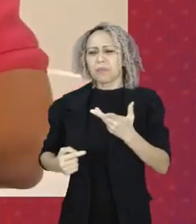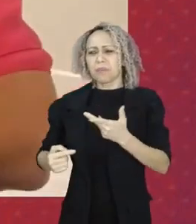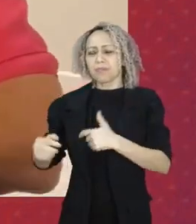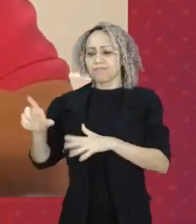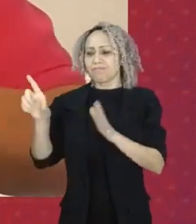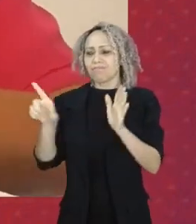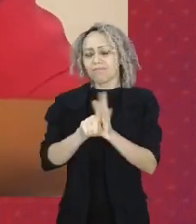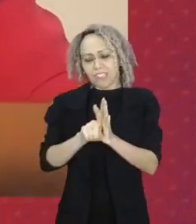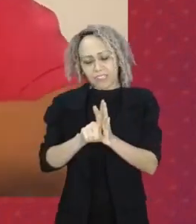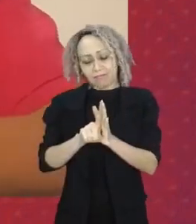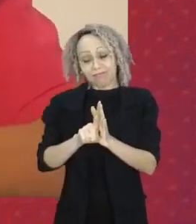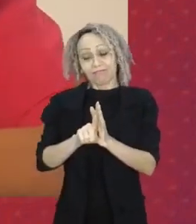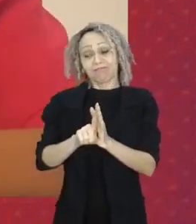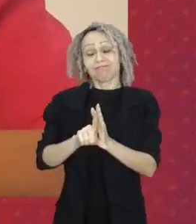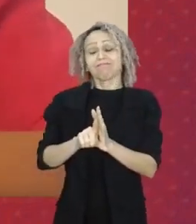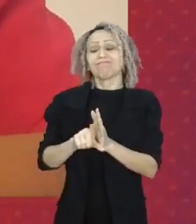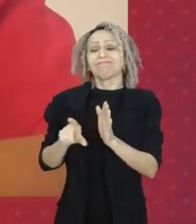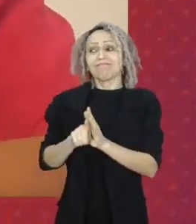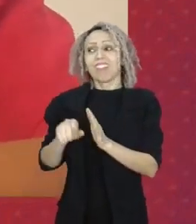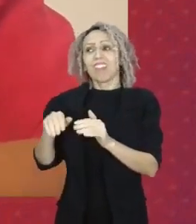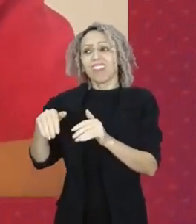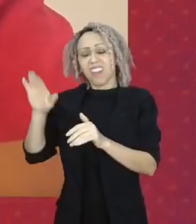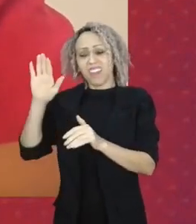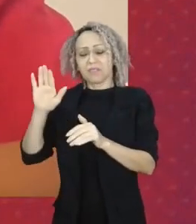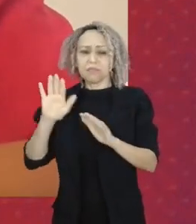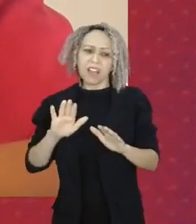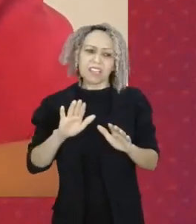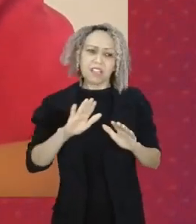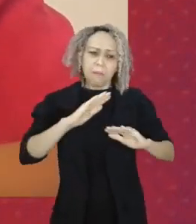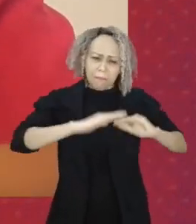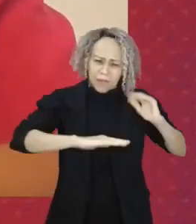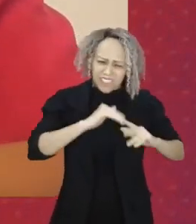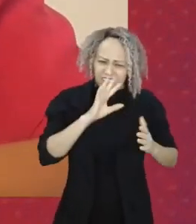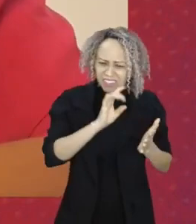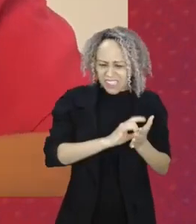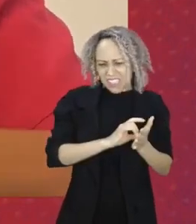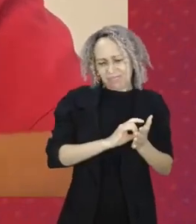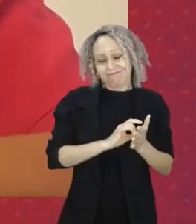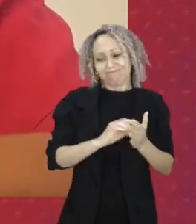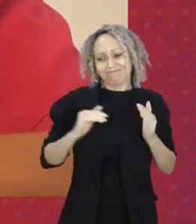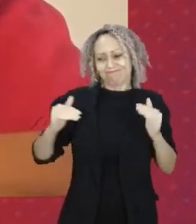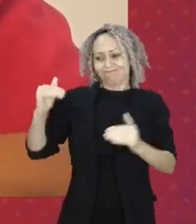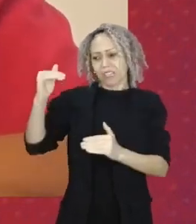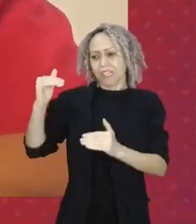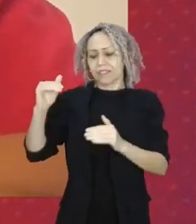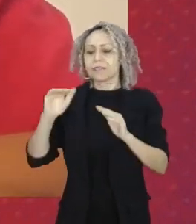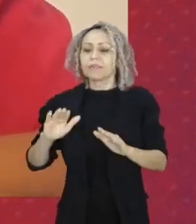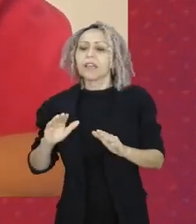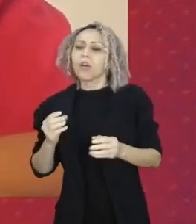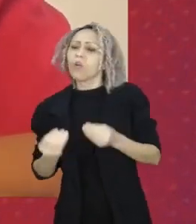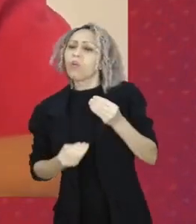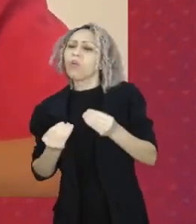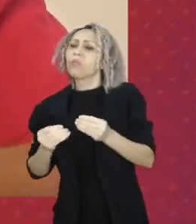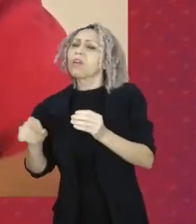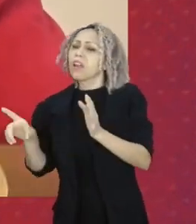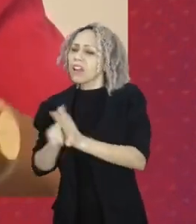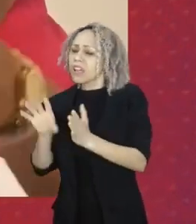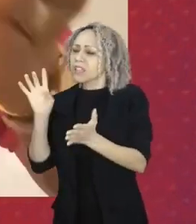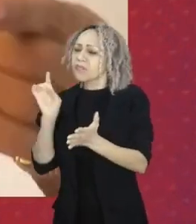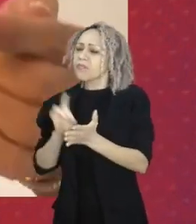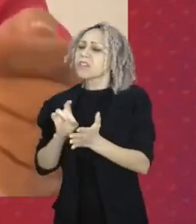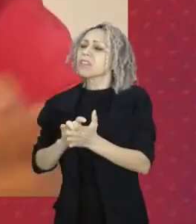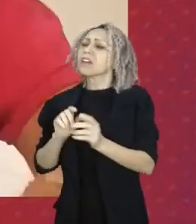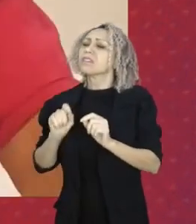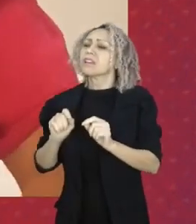que efetividade das leis. Mas para que a gente tenha efetividade, é preciso que a lei exista para a